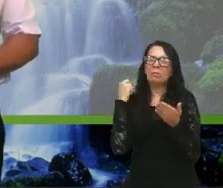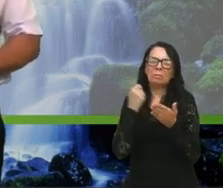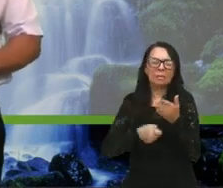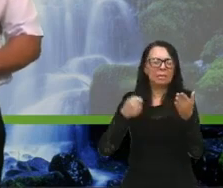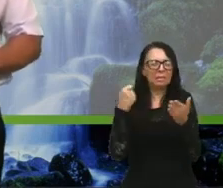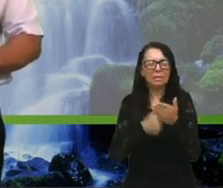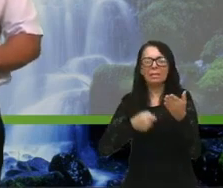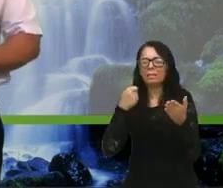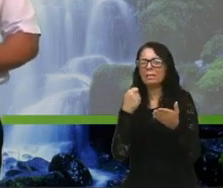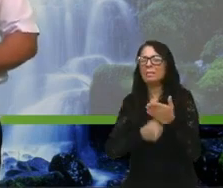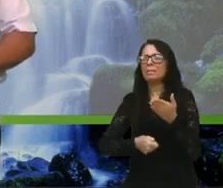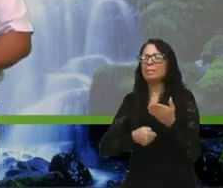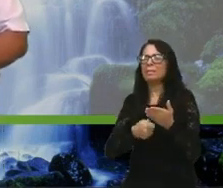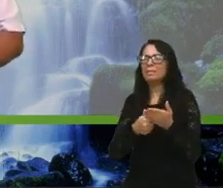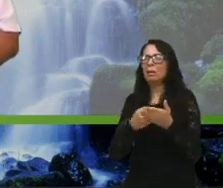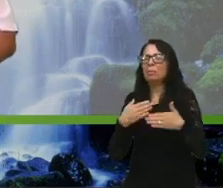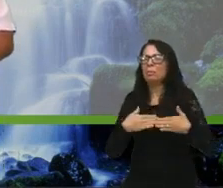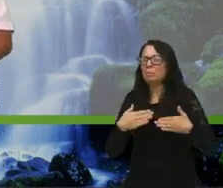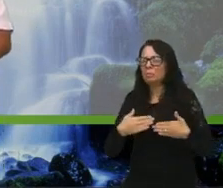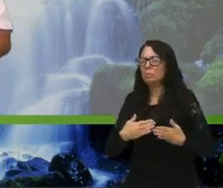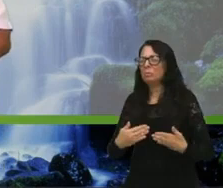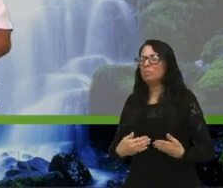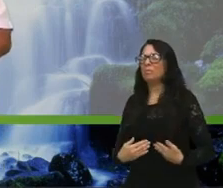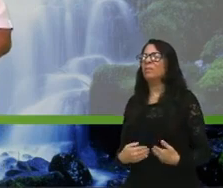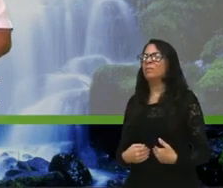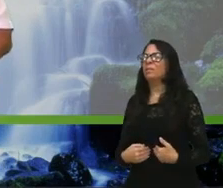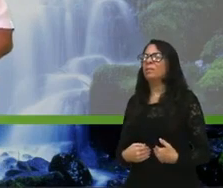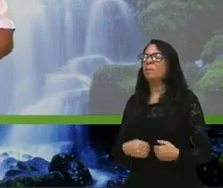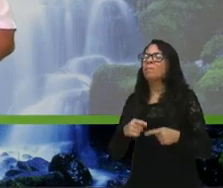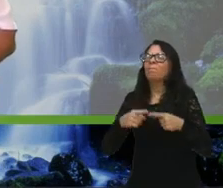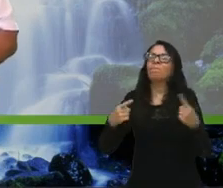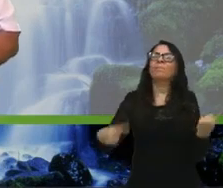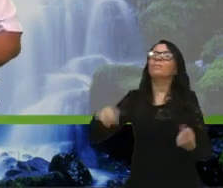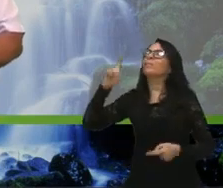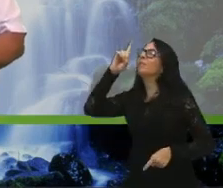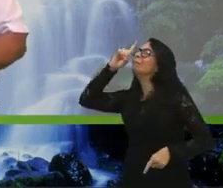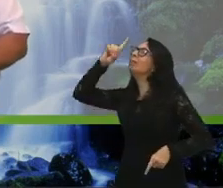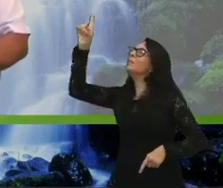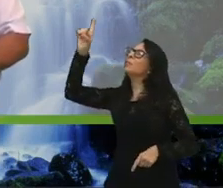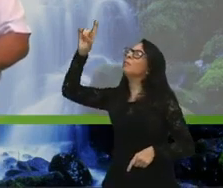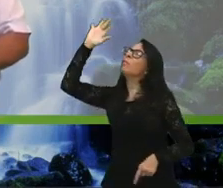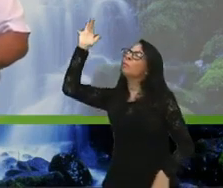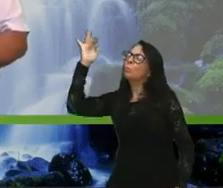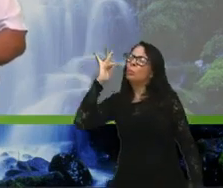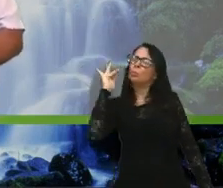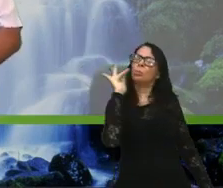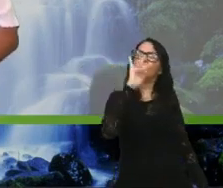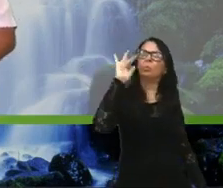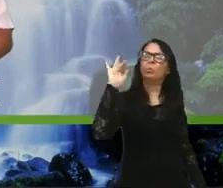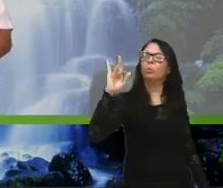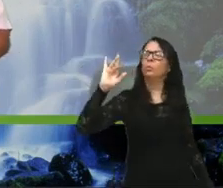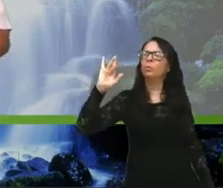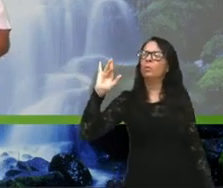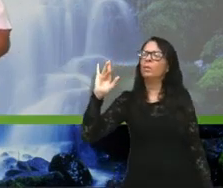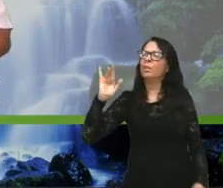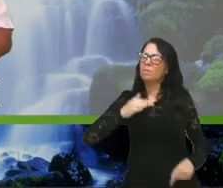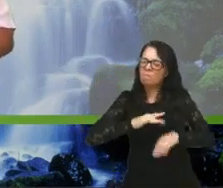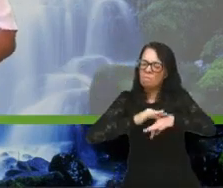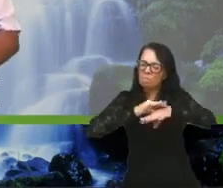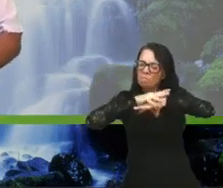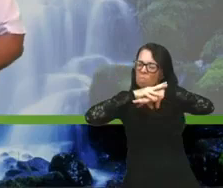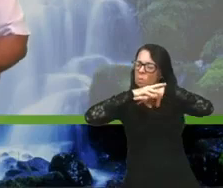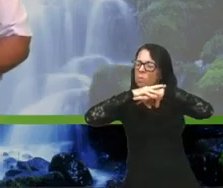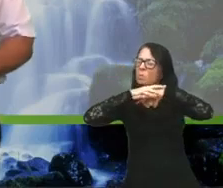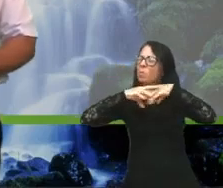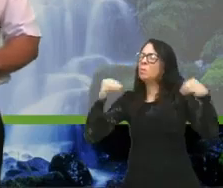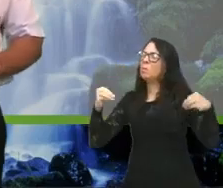Deus, possa tocar e curá-lo, Deus. Em nome de Jesus,